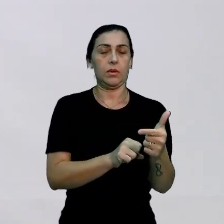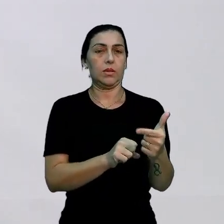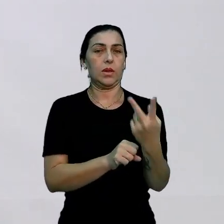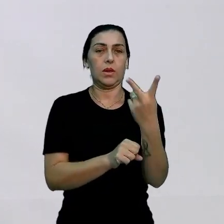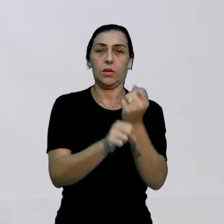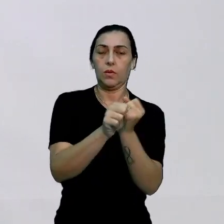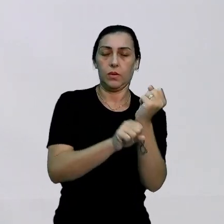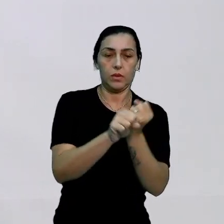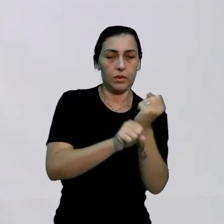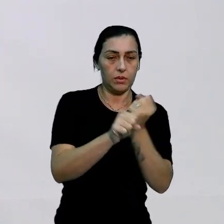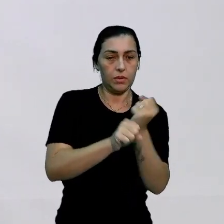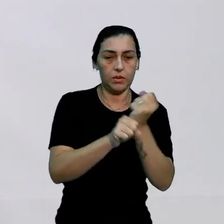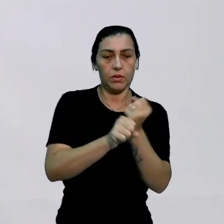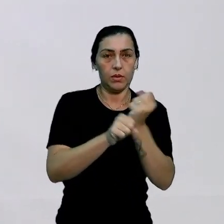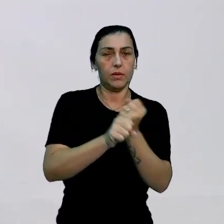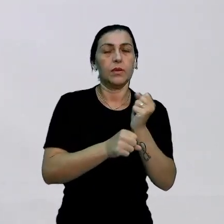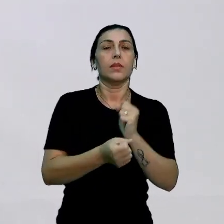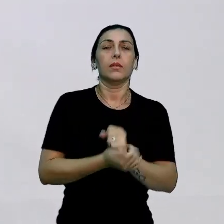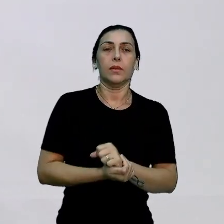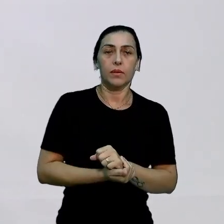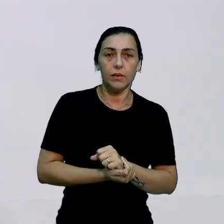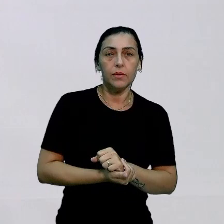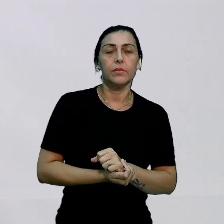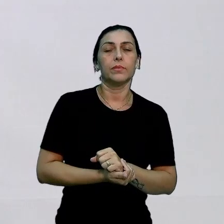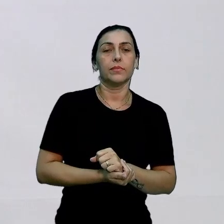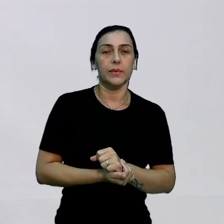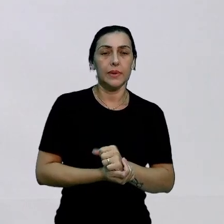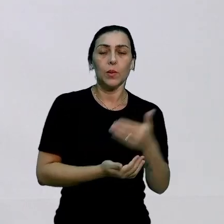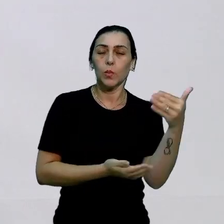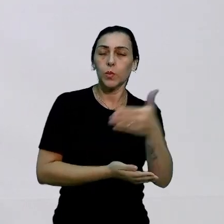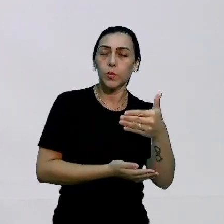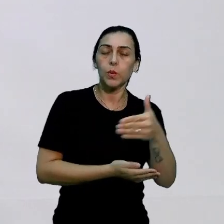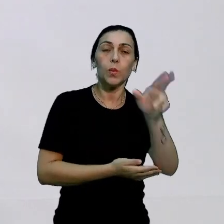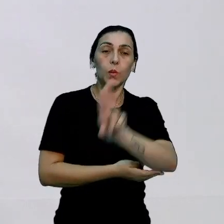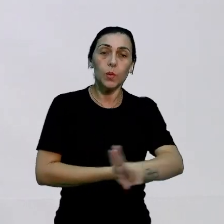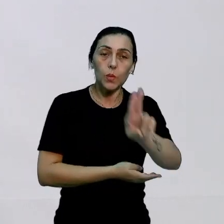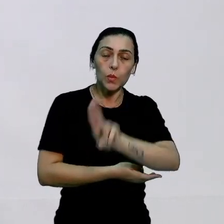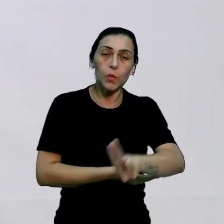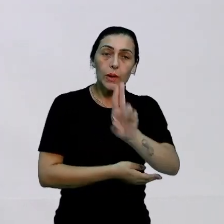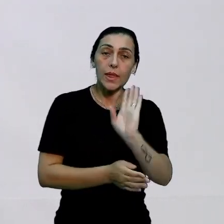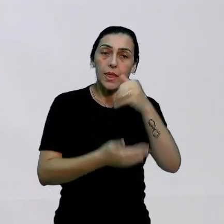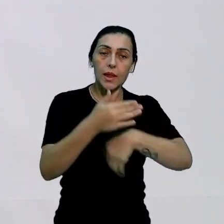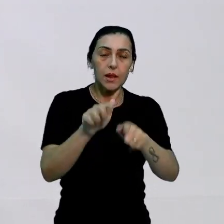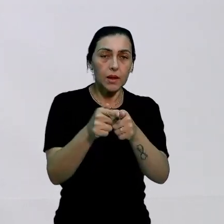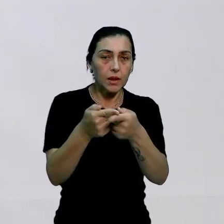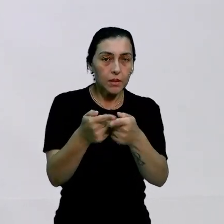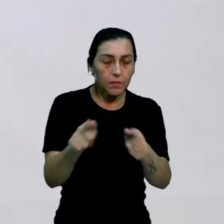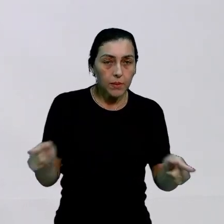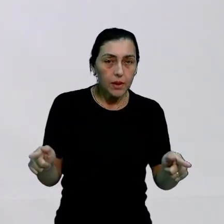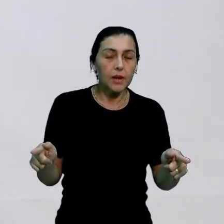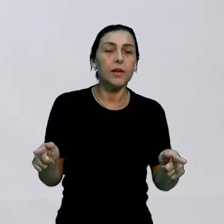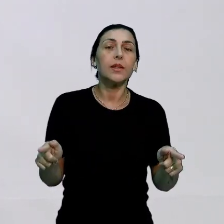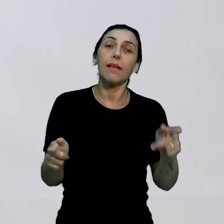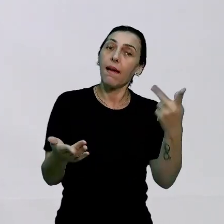posse. Esse ter que a gente usa frequentemente no modo coloquial, dentro da gramática normativa, ele